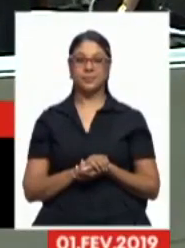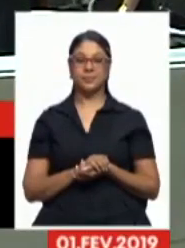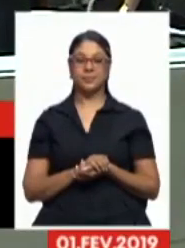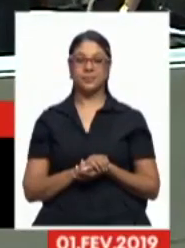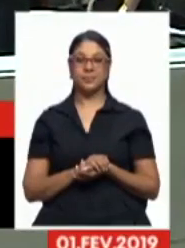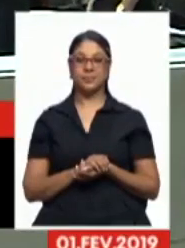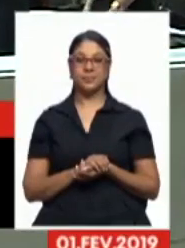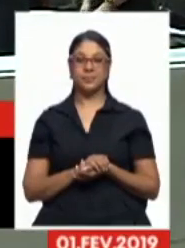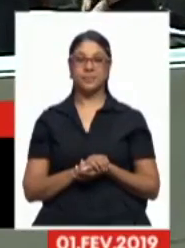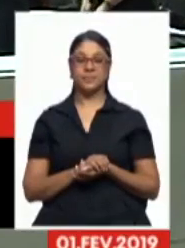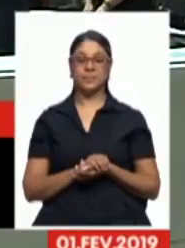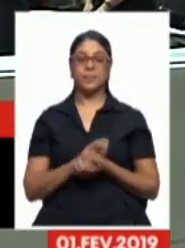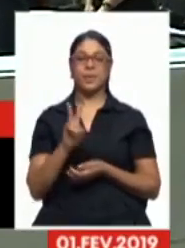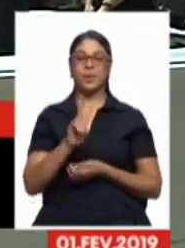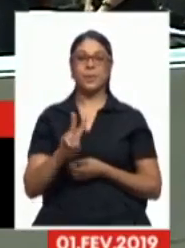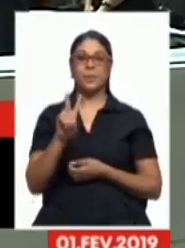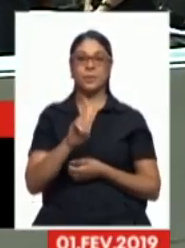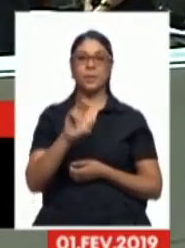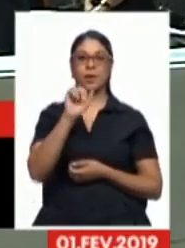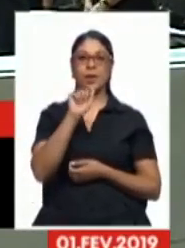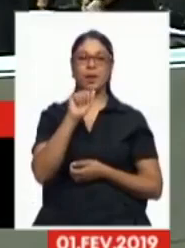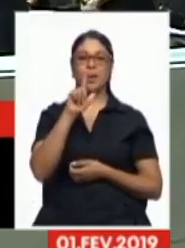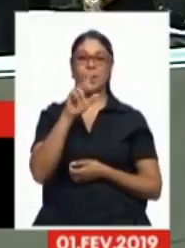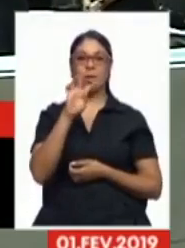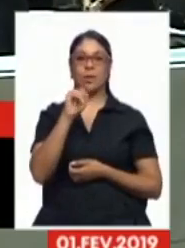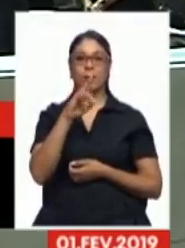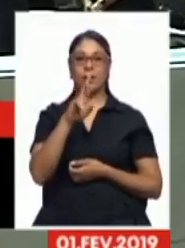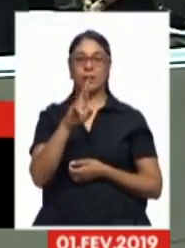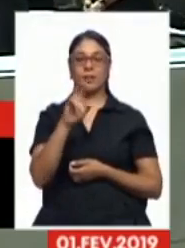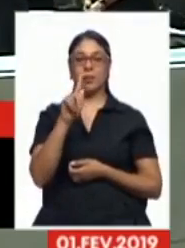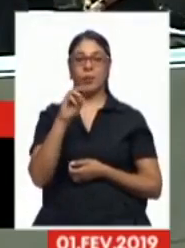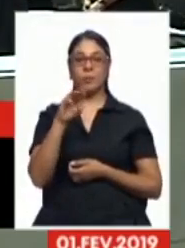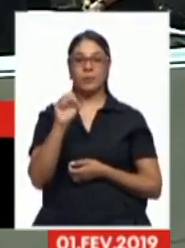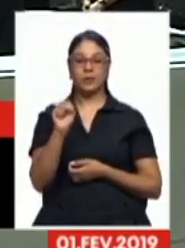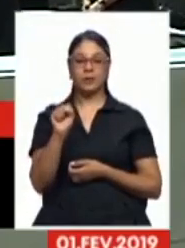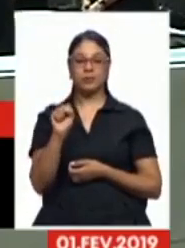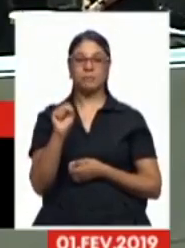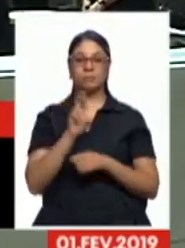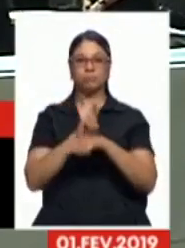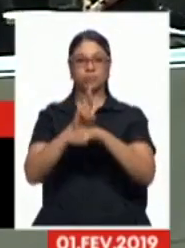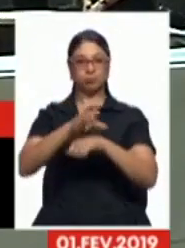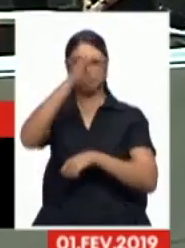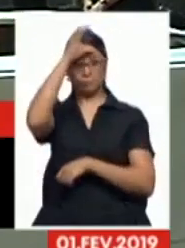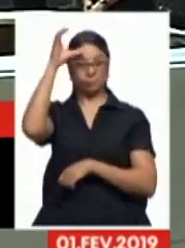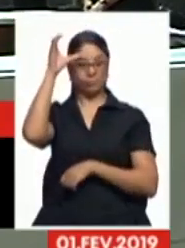Excelentíssimo senhor vereador Altair Gomes, representando a Câmara Municipal de Belo Horizonte.